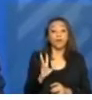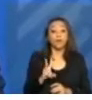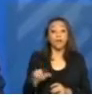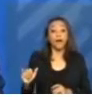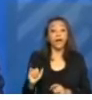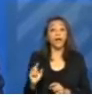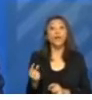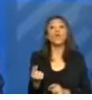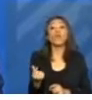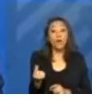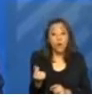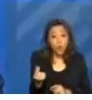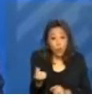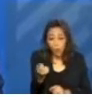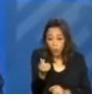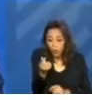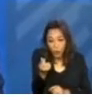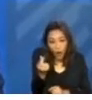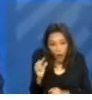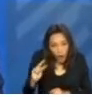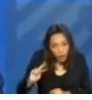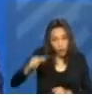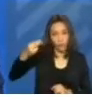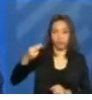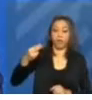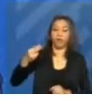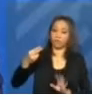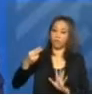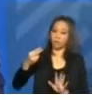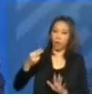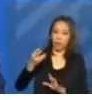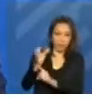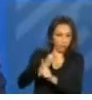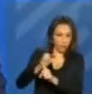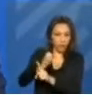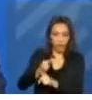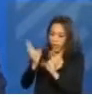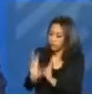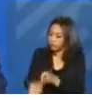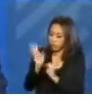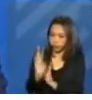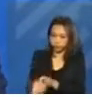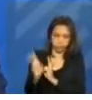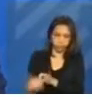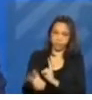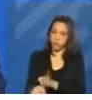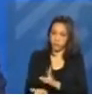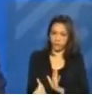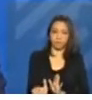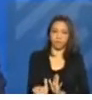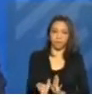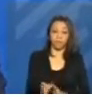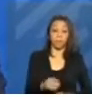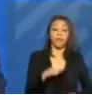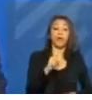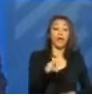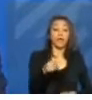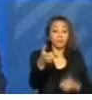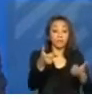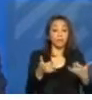os valores. Então, do ponto de vista da Caixa, qual é a dinâmica para o Bolsa Família? A nossa dinâmica é